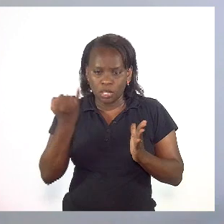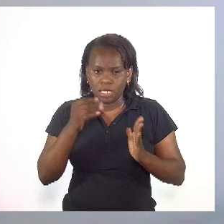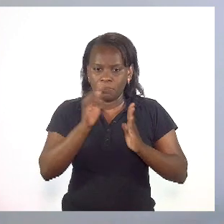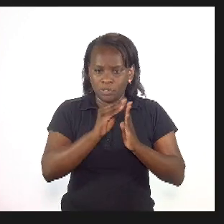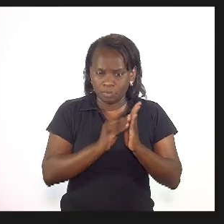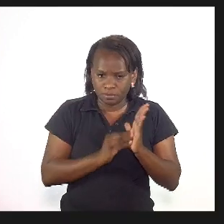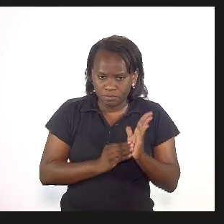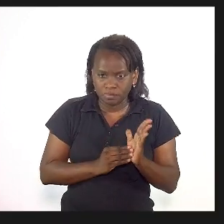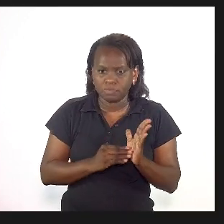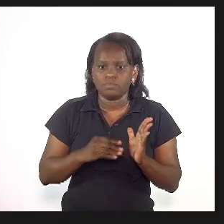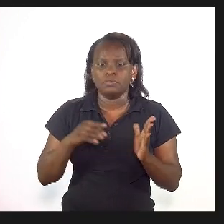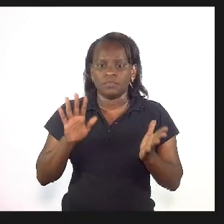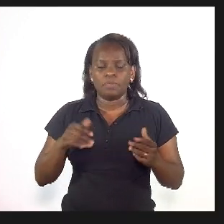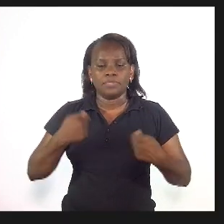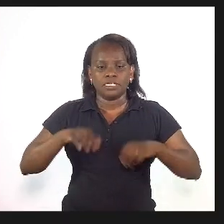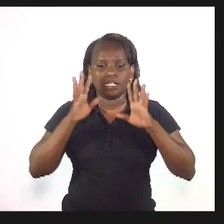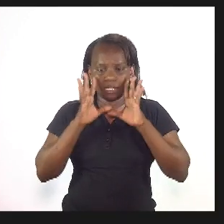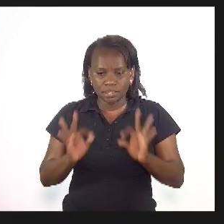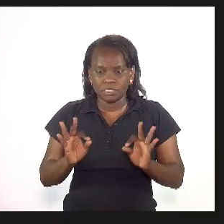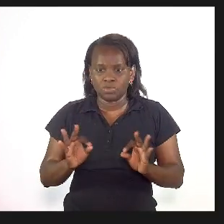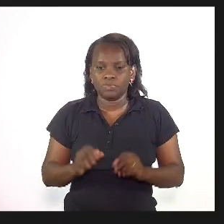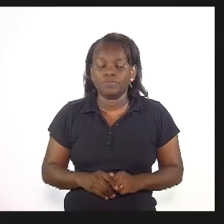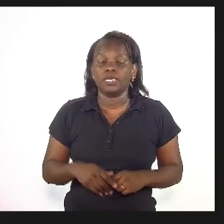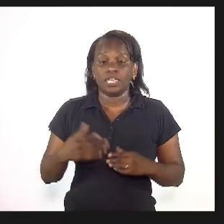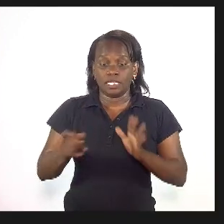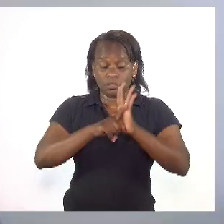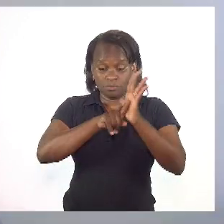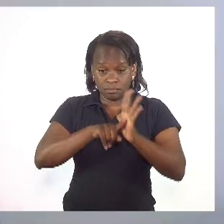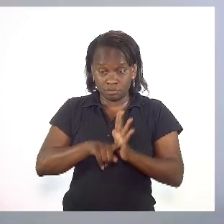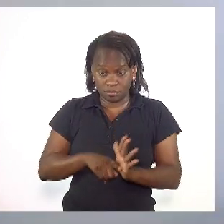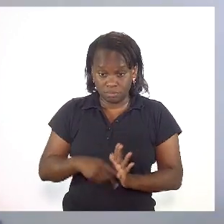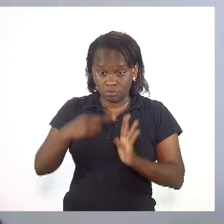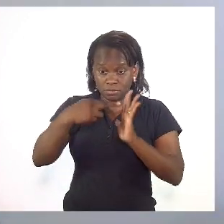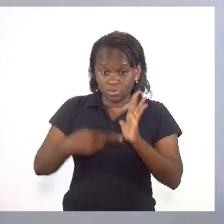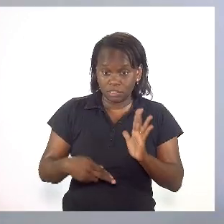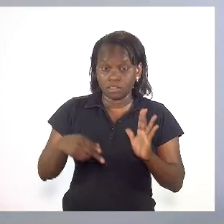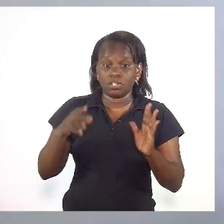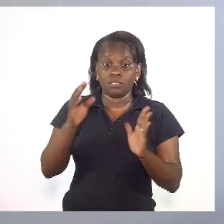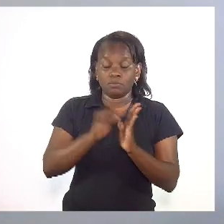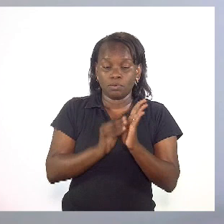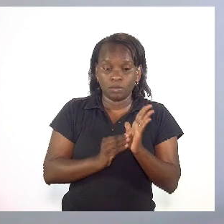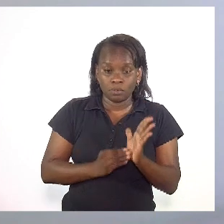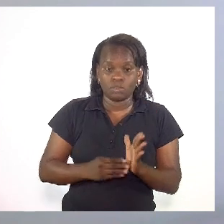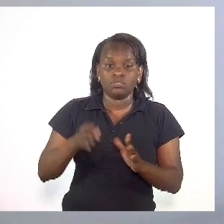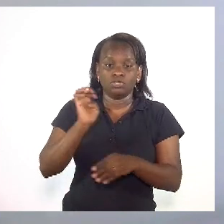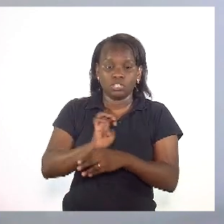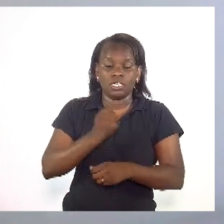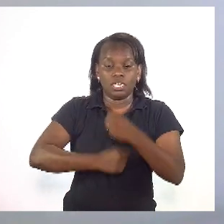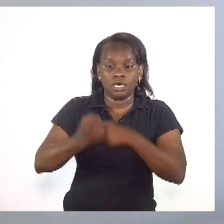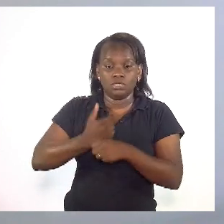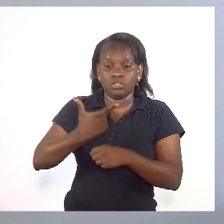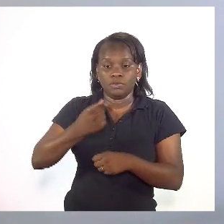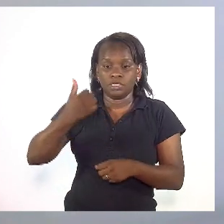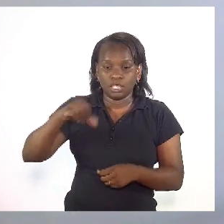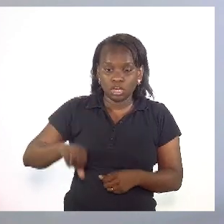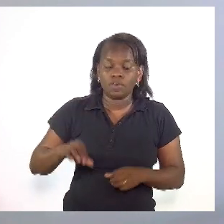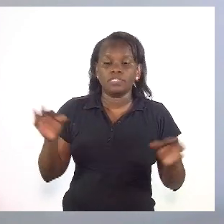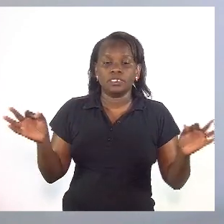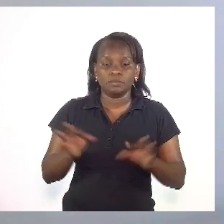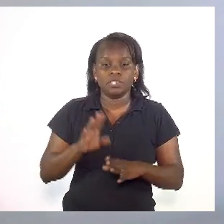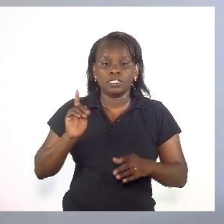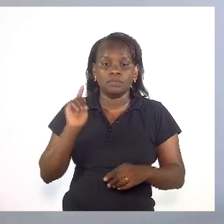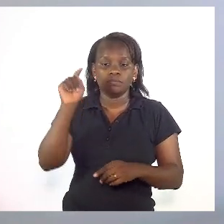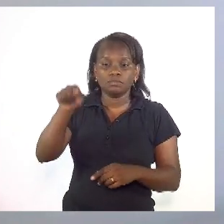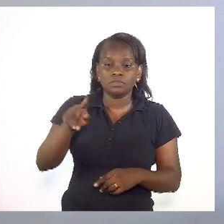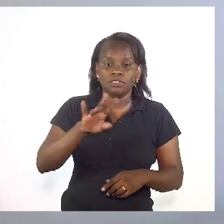merecem atenção. Esse relatório analisa a prestação de contas do Estado no ano de 2019 e conclui pelo